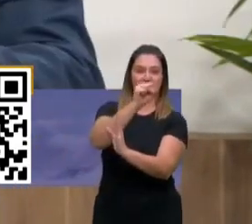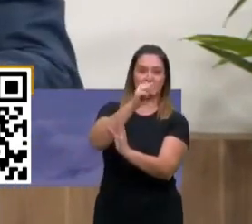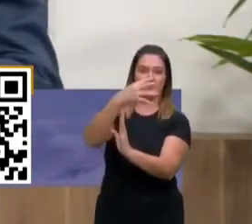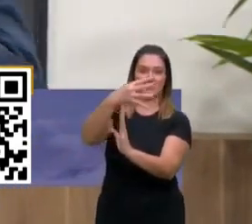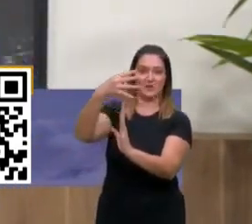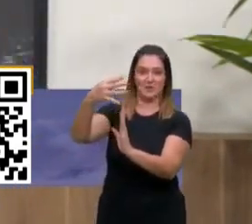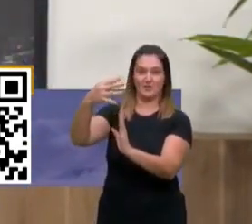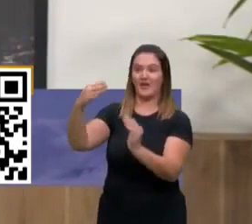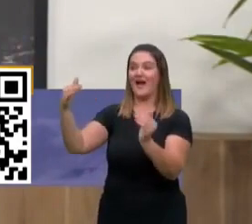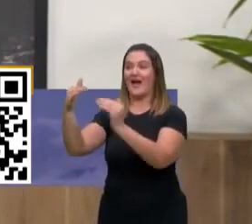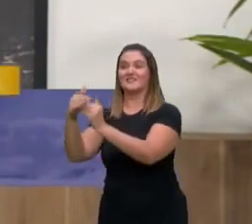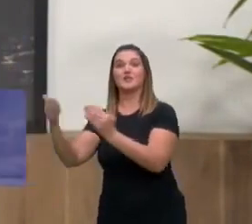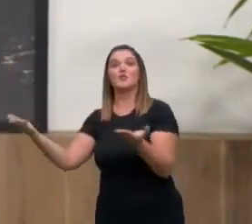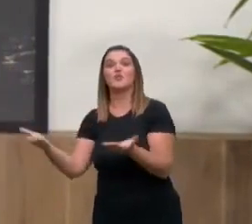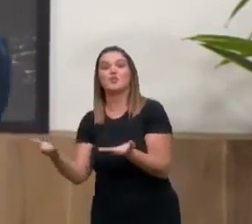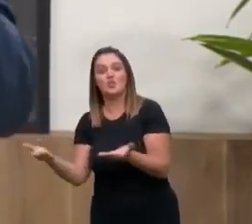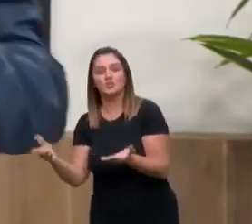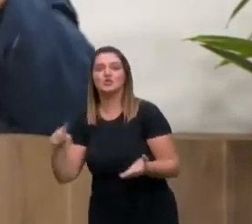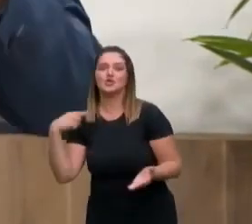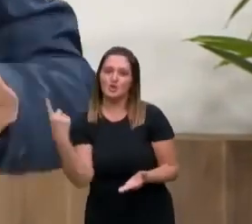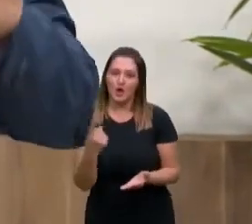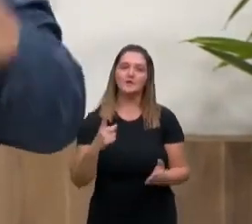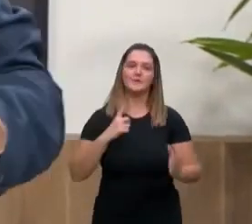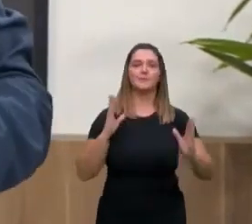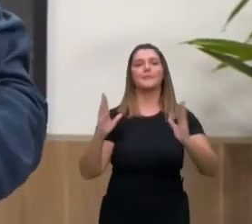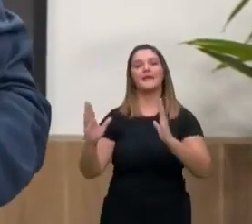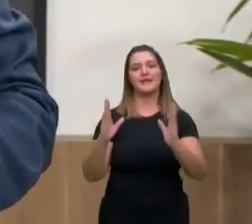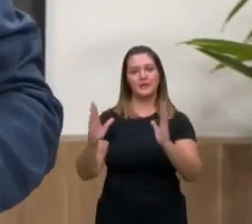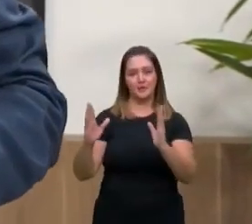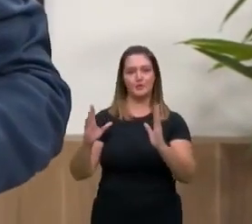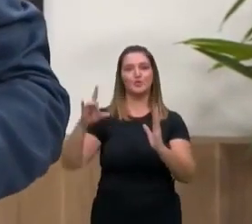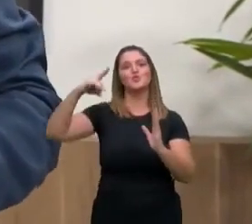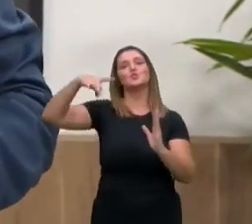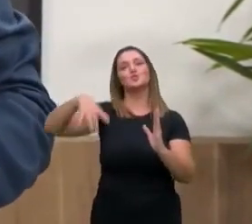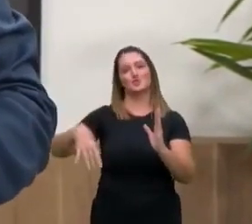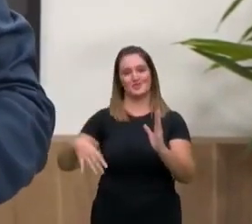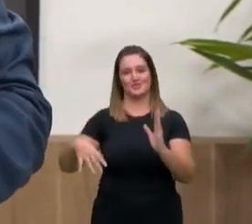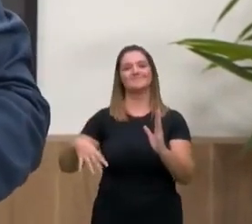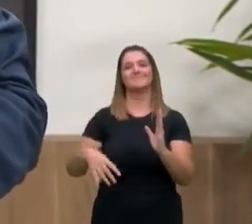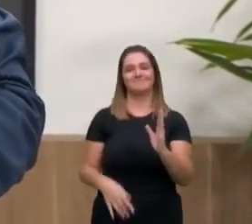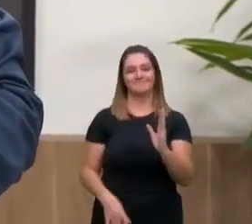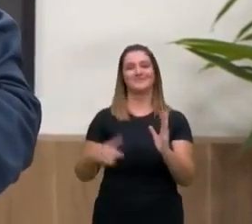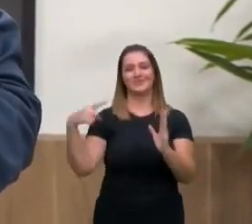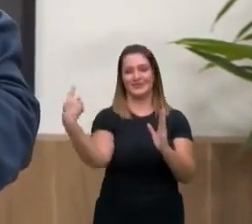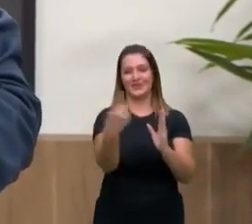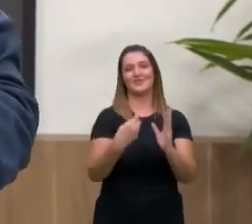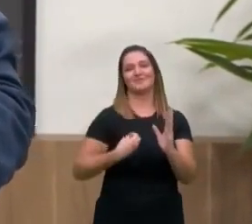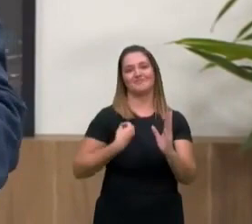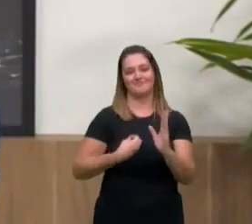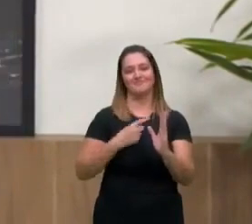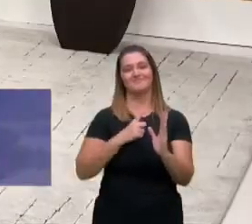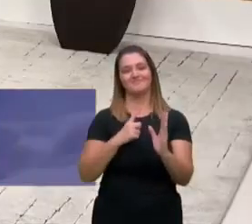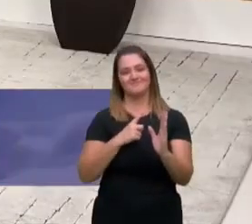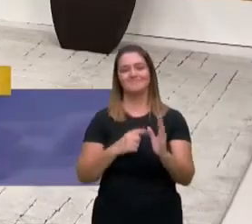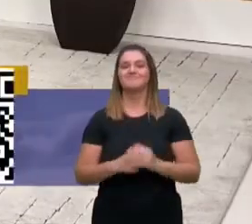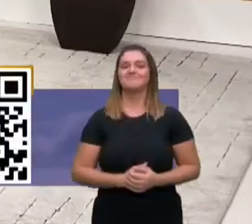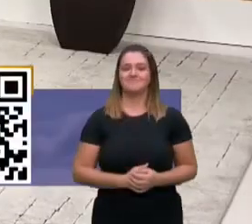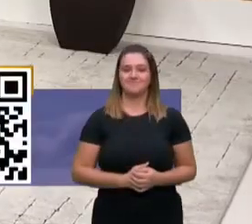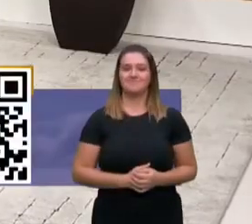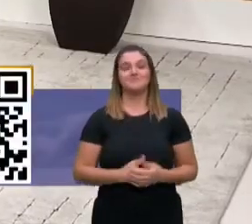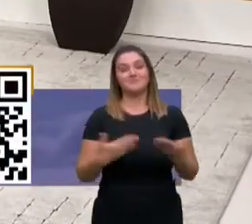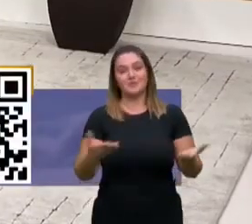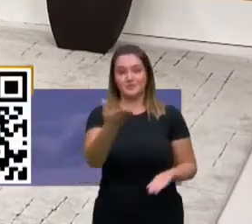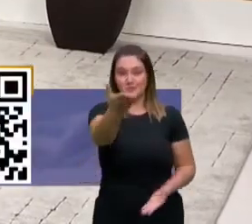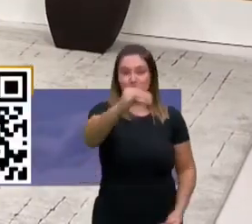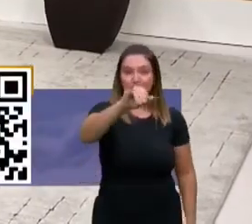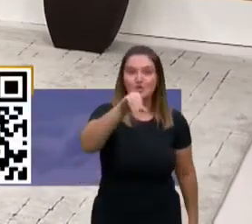1844 até hoje e até a volta de Cristo, nós estamos vivendo a última fase da igreja cristã.